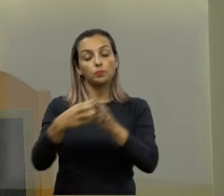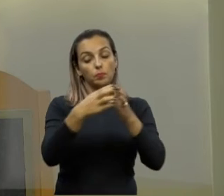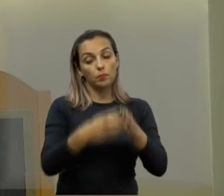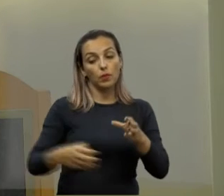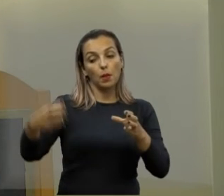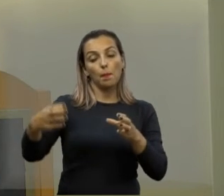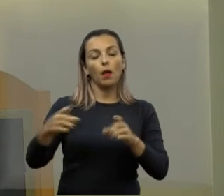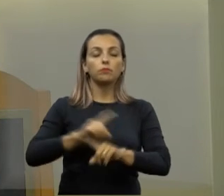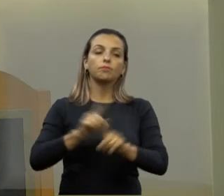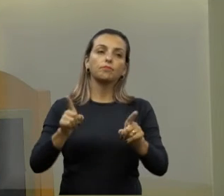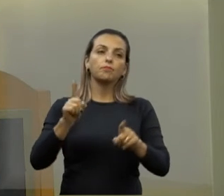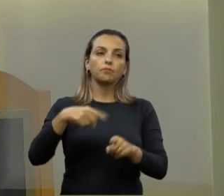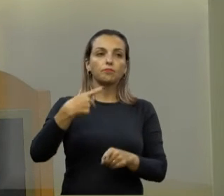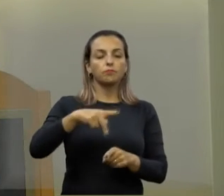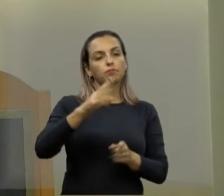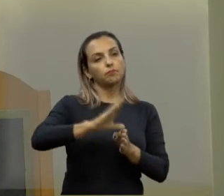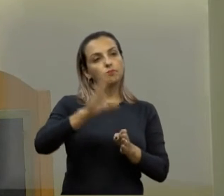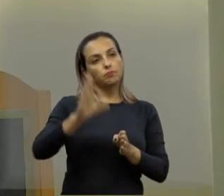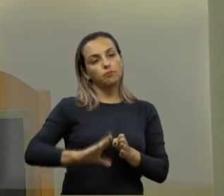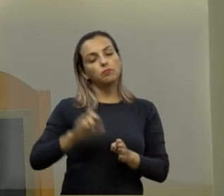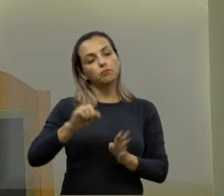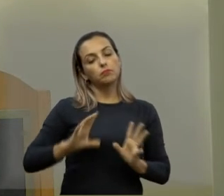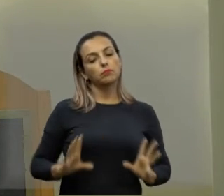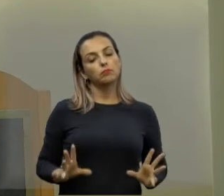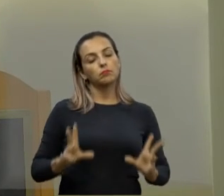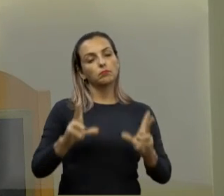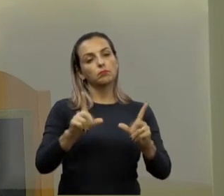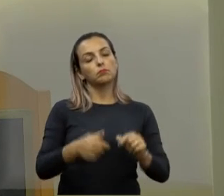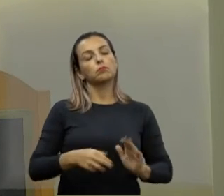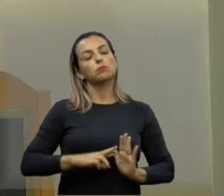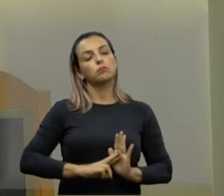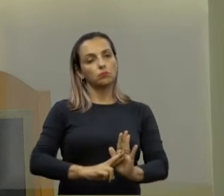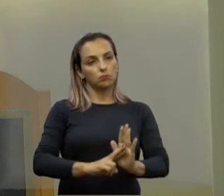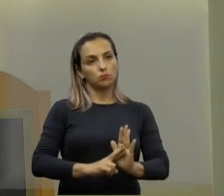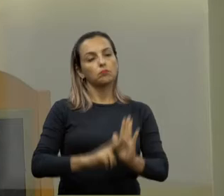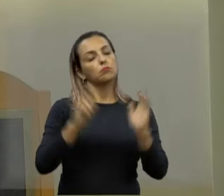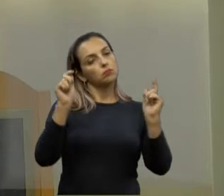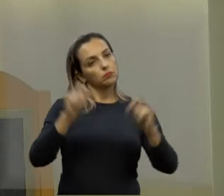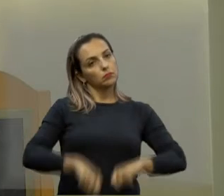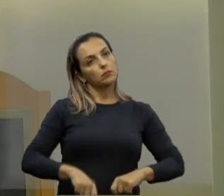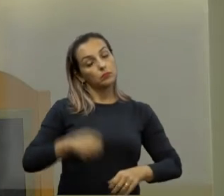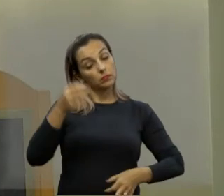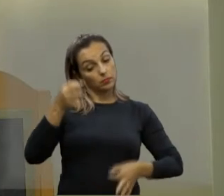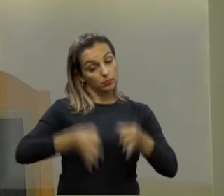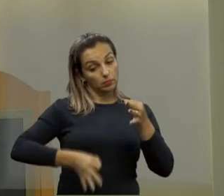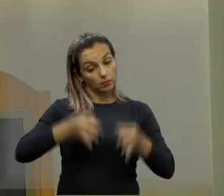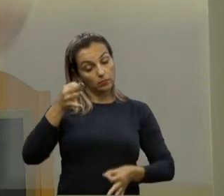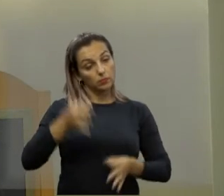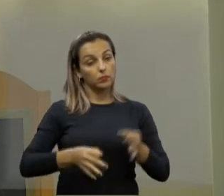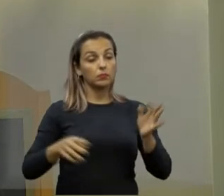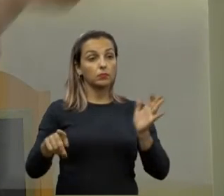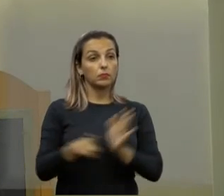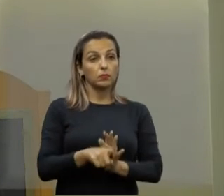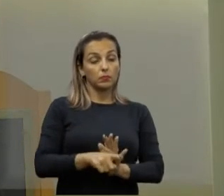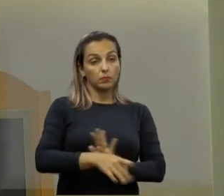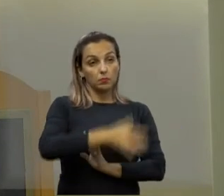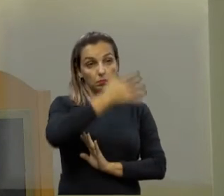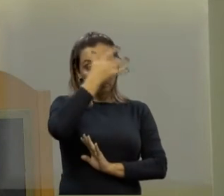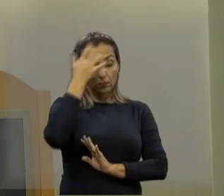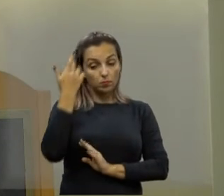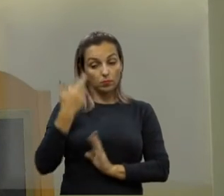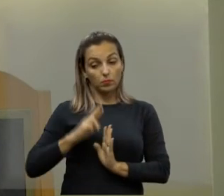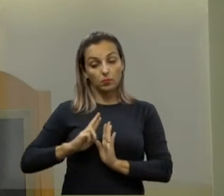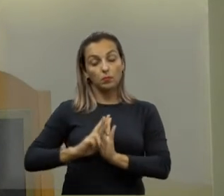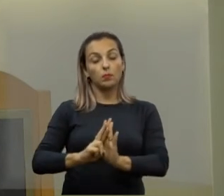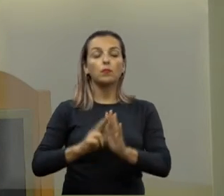acho que essa é a casa do povo se a gente puder trazer todas as representa a ti além de trazer Justiça acho que não tem a devido a